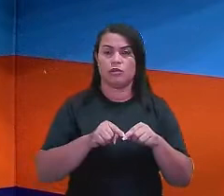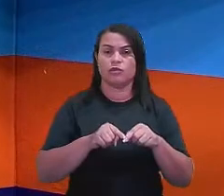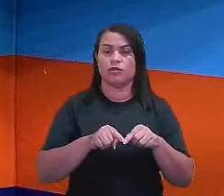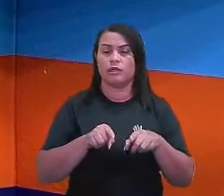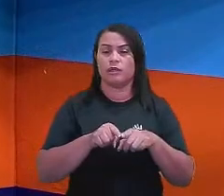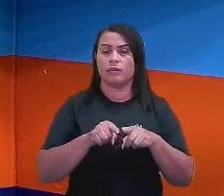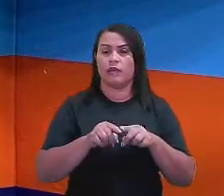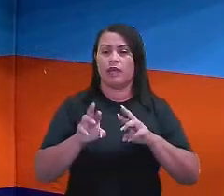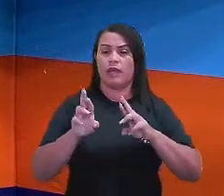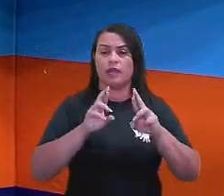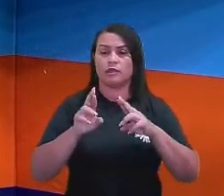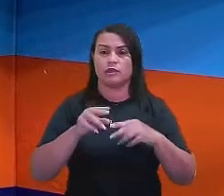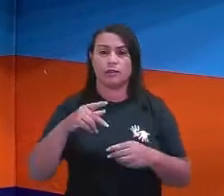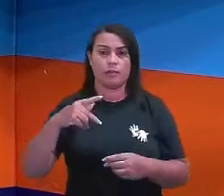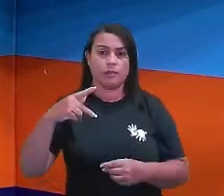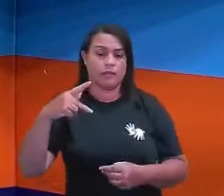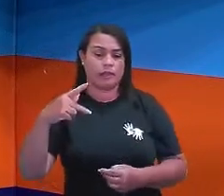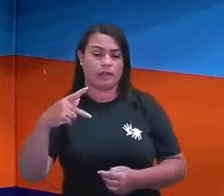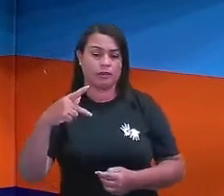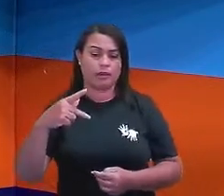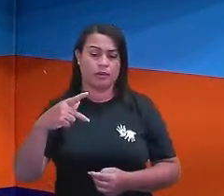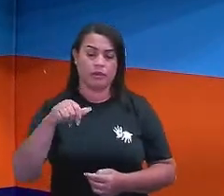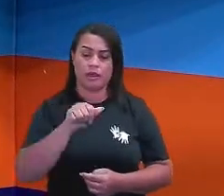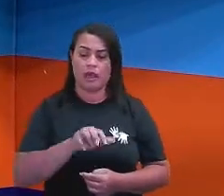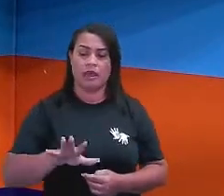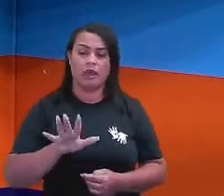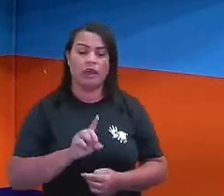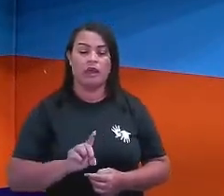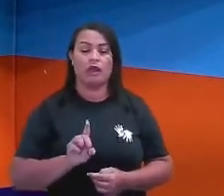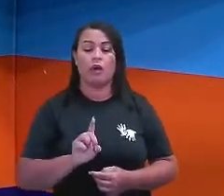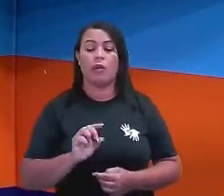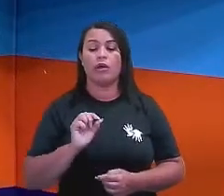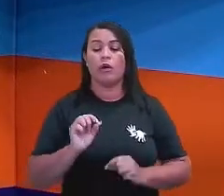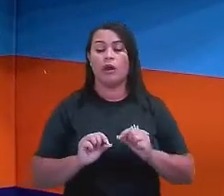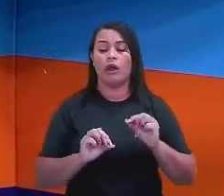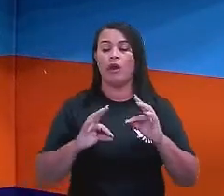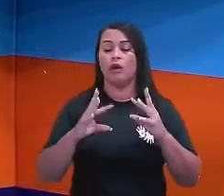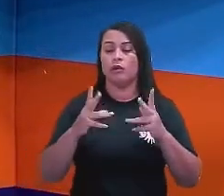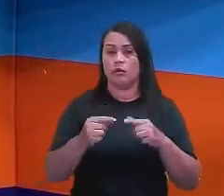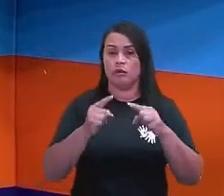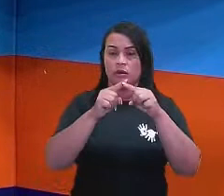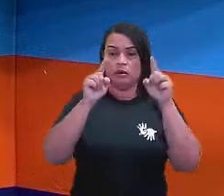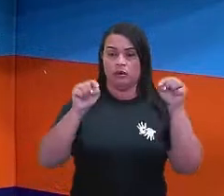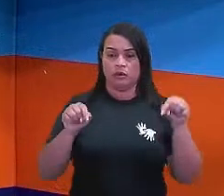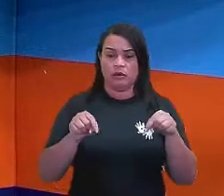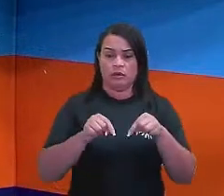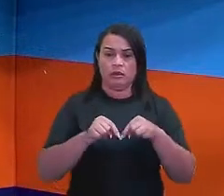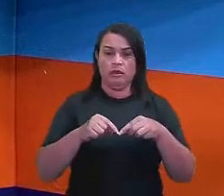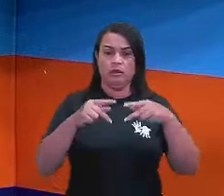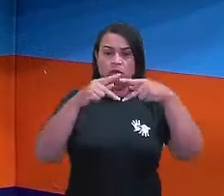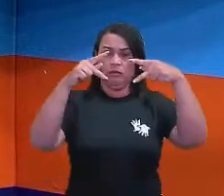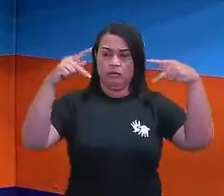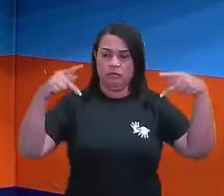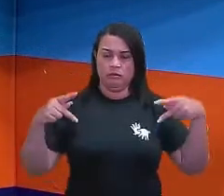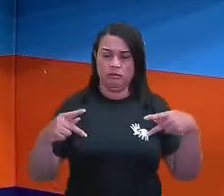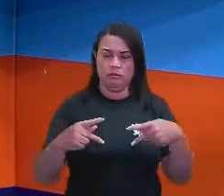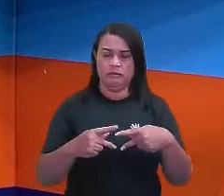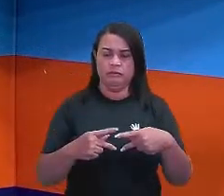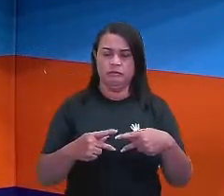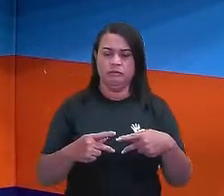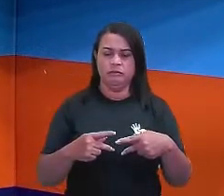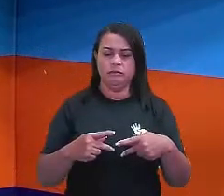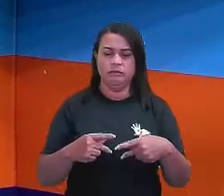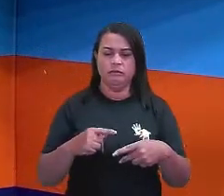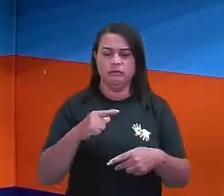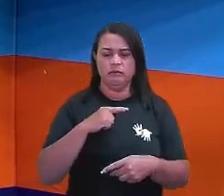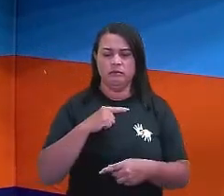perímetro, mas da área, não. Logo, todo o perímetro de um quadrado é diretamente proporcional